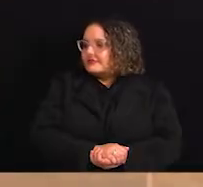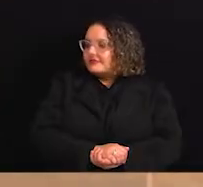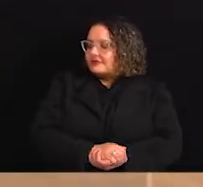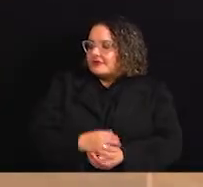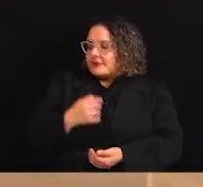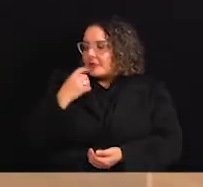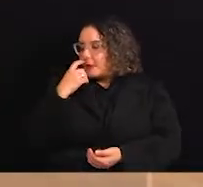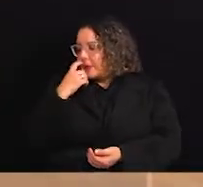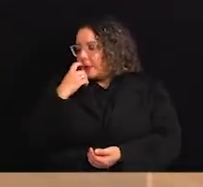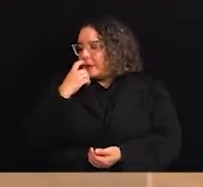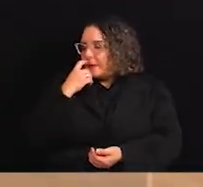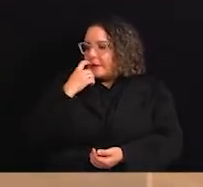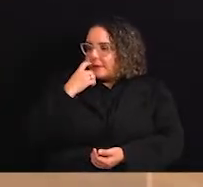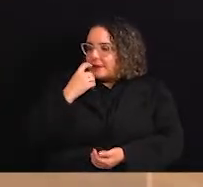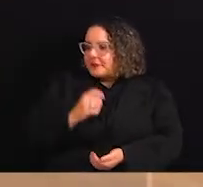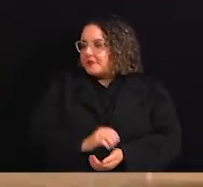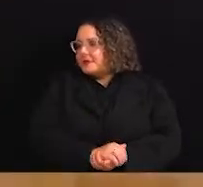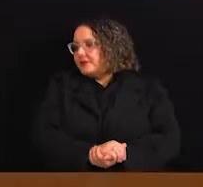2 ovos.